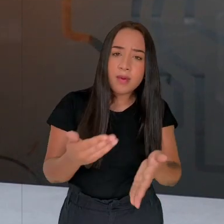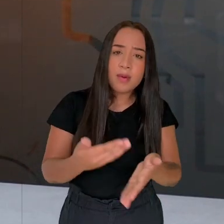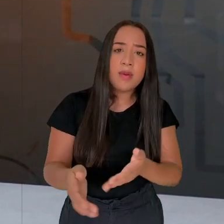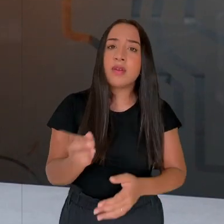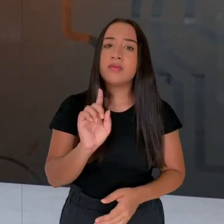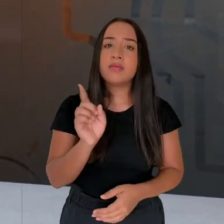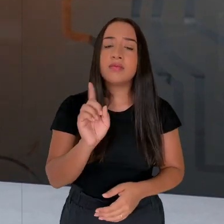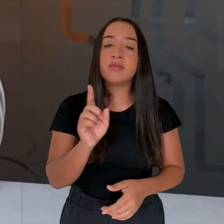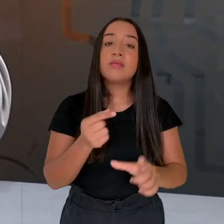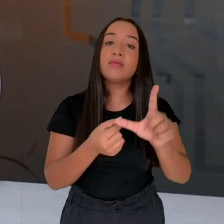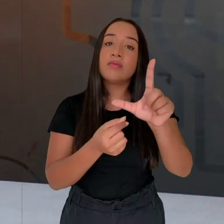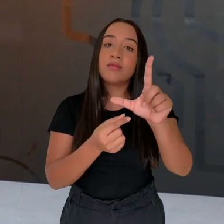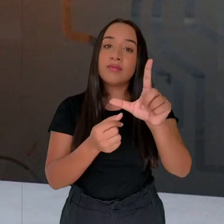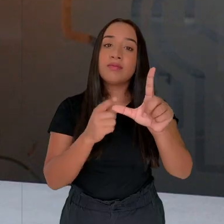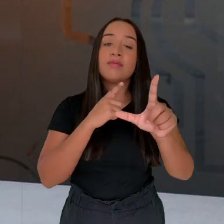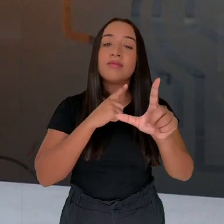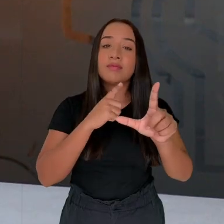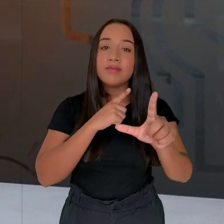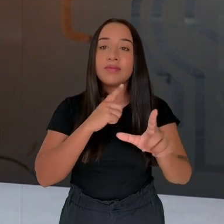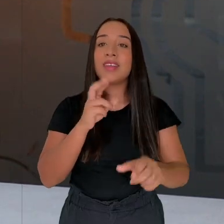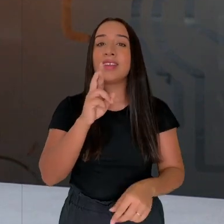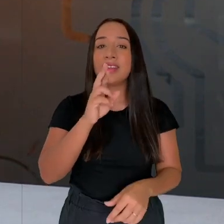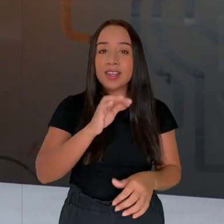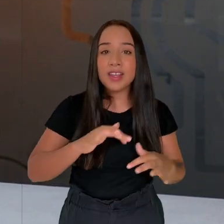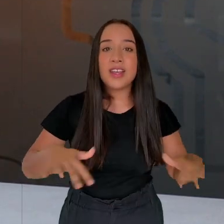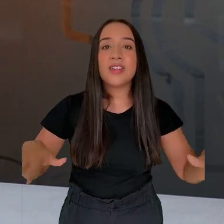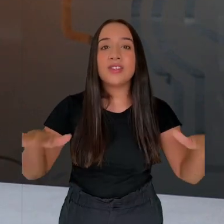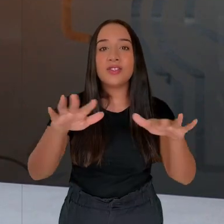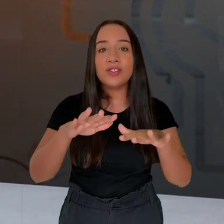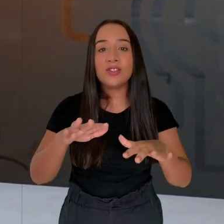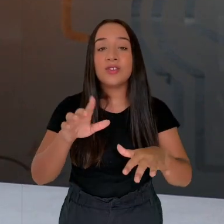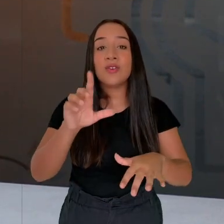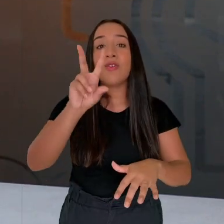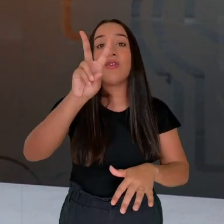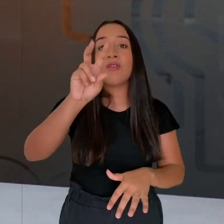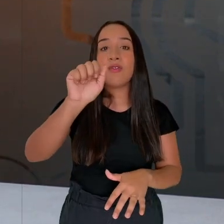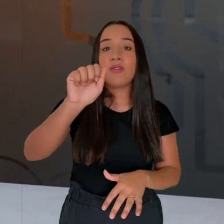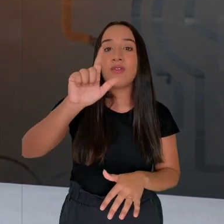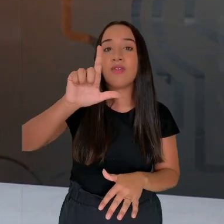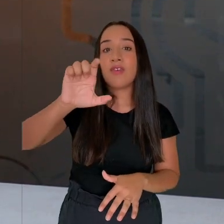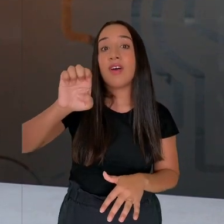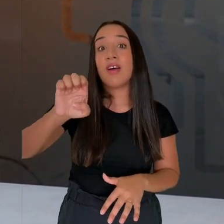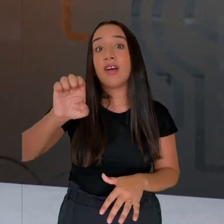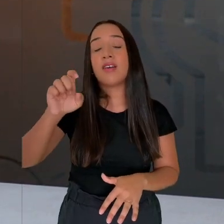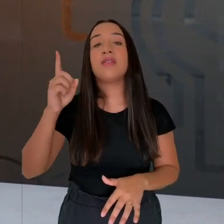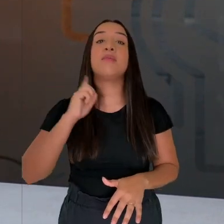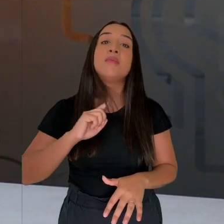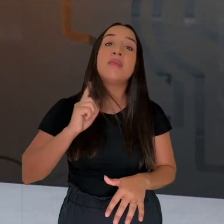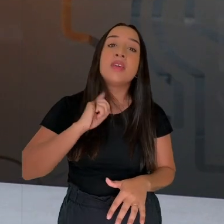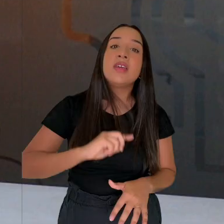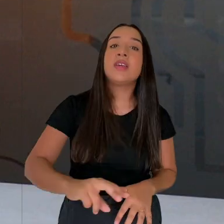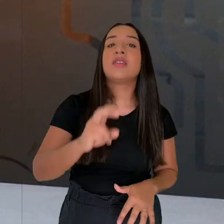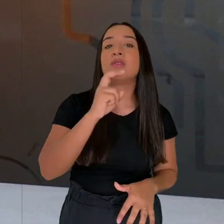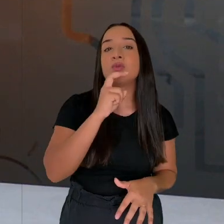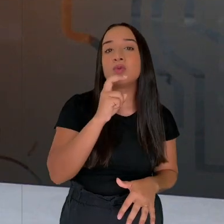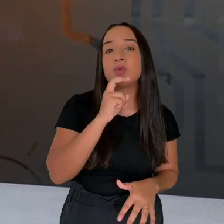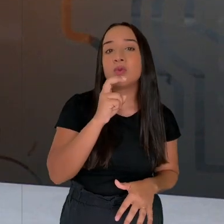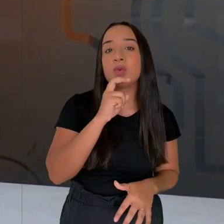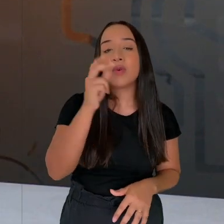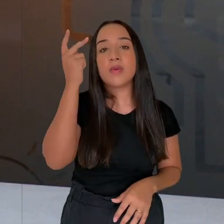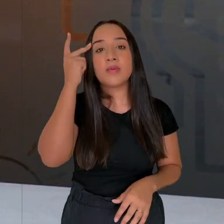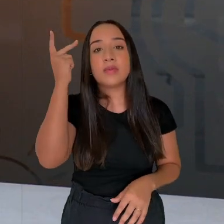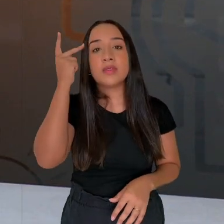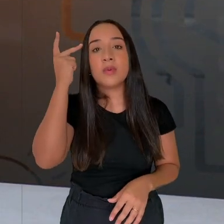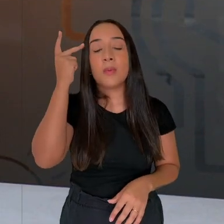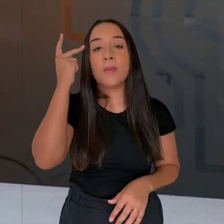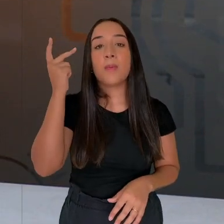expedição trabalham de forma sincronizada, né? Então, entendendo que a máquina está parada, a necessidade do cliente,